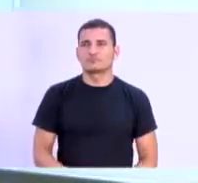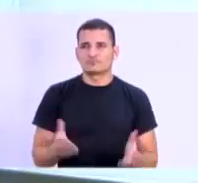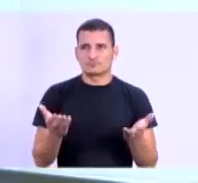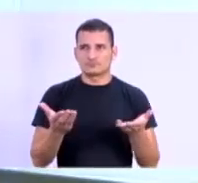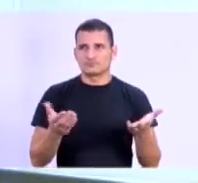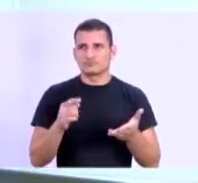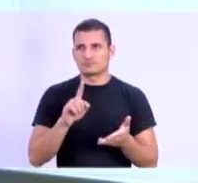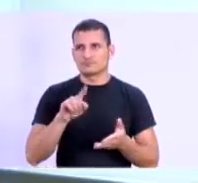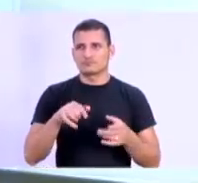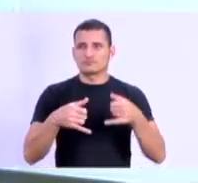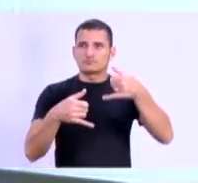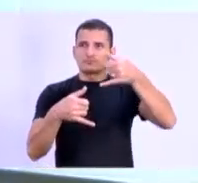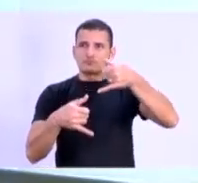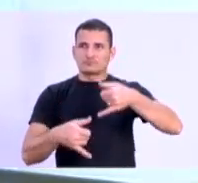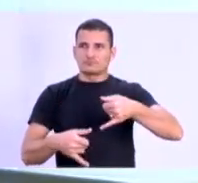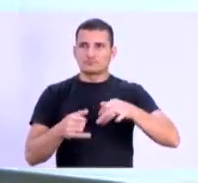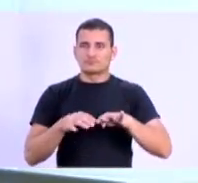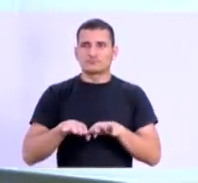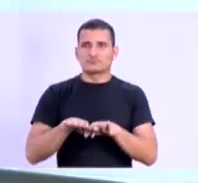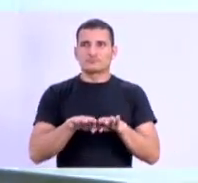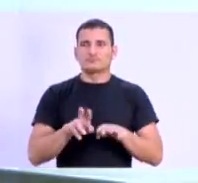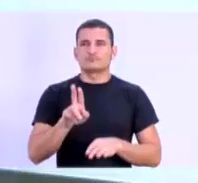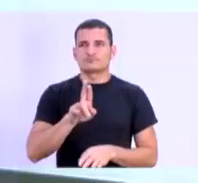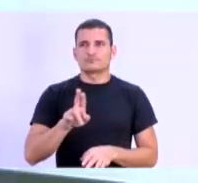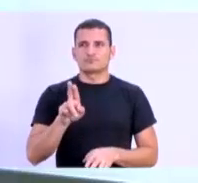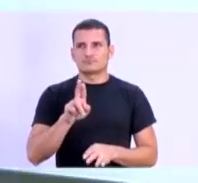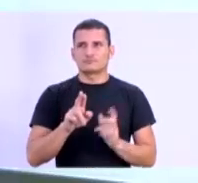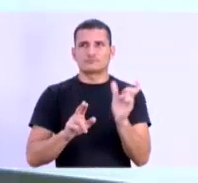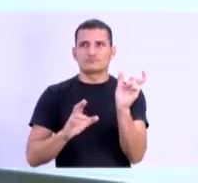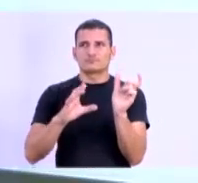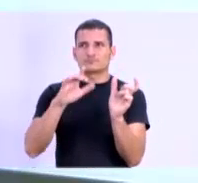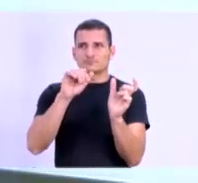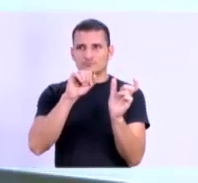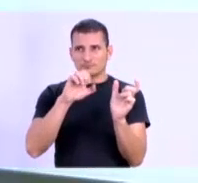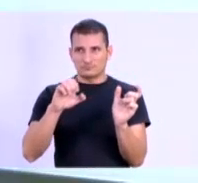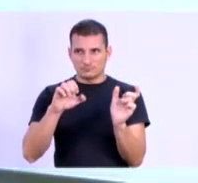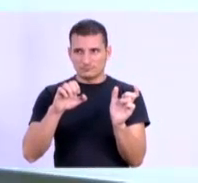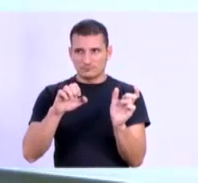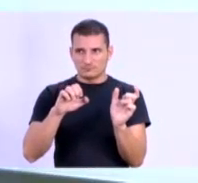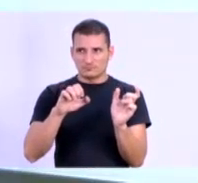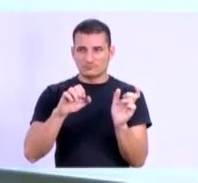é um padrão, né, de utilização de classes ao longo da nossa